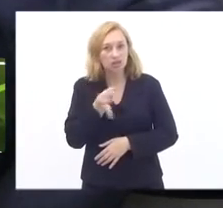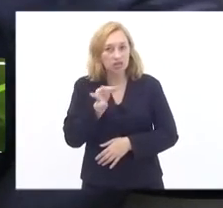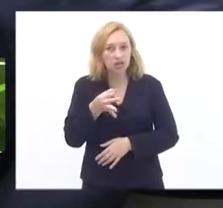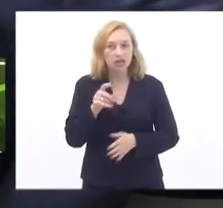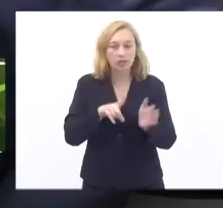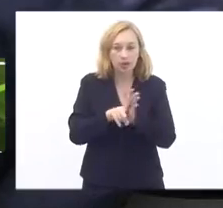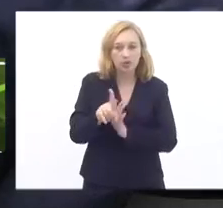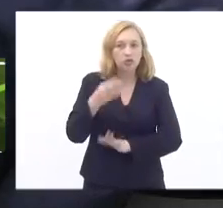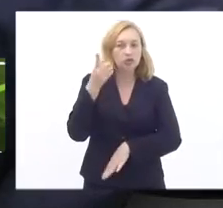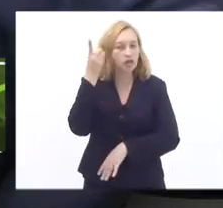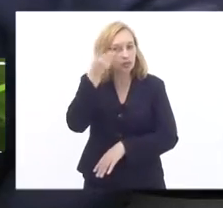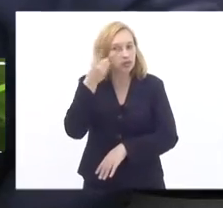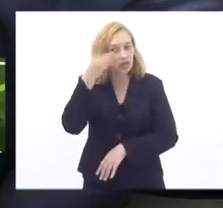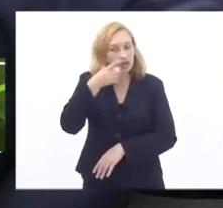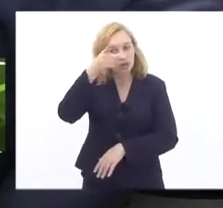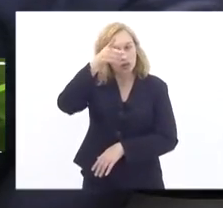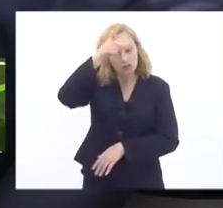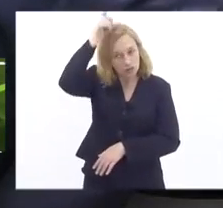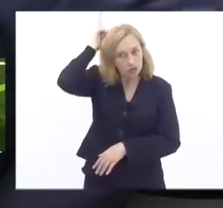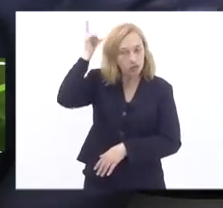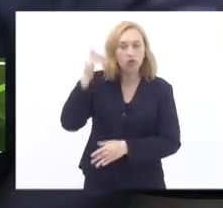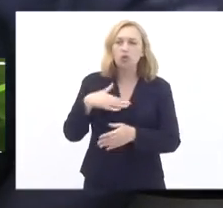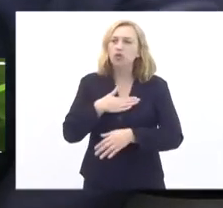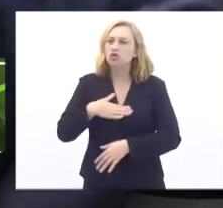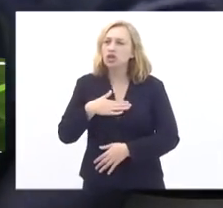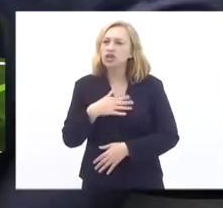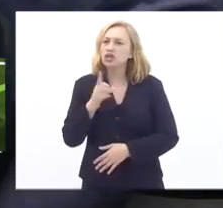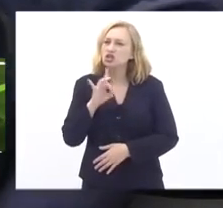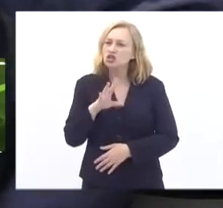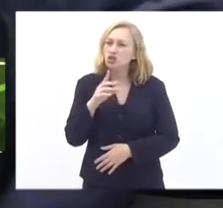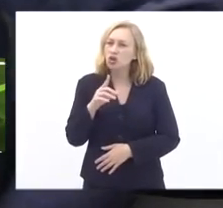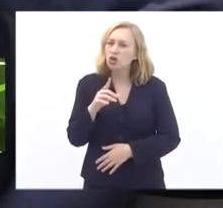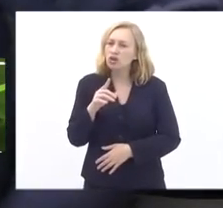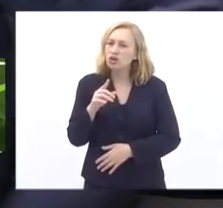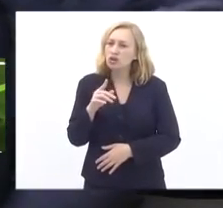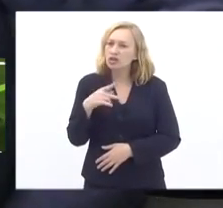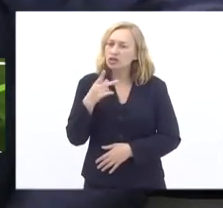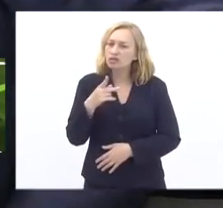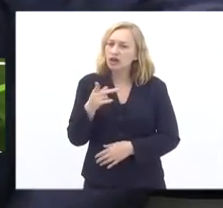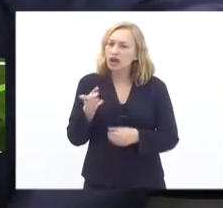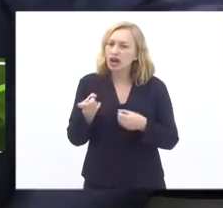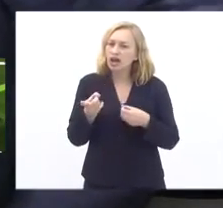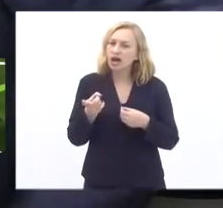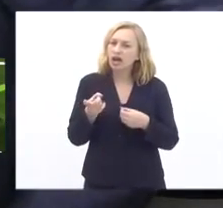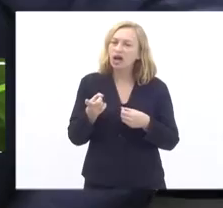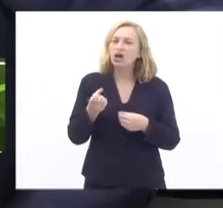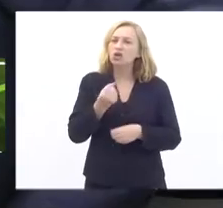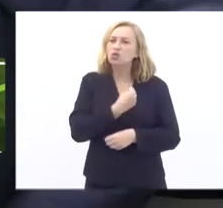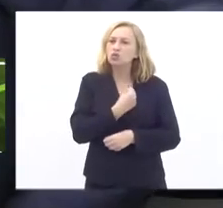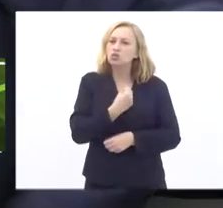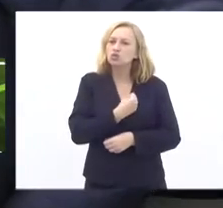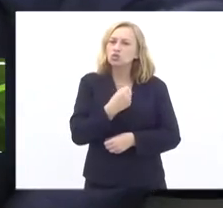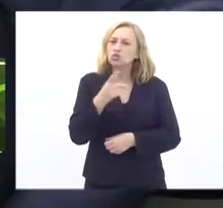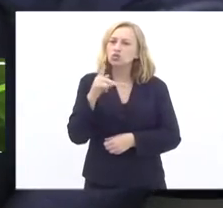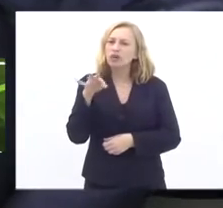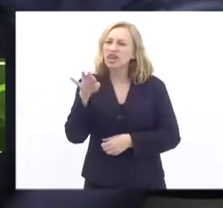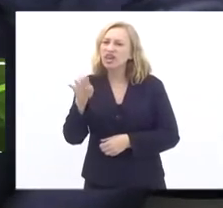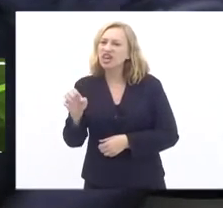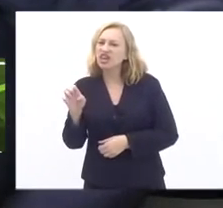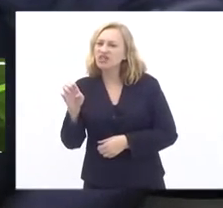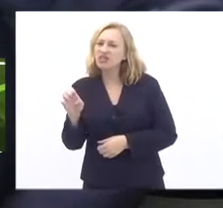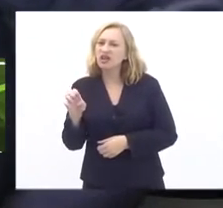do deputado Luiz Paulo, eu gostaria só de dar um passo atrás com relação àquele número do break-even que